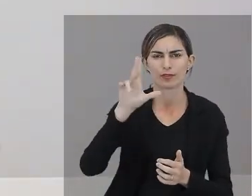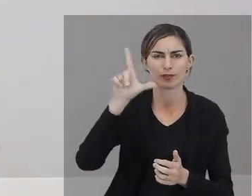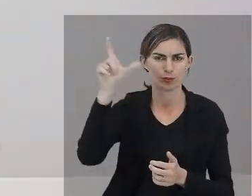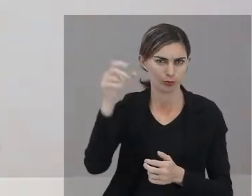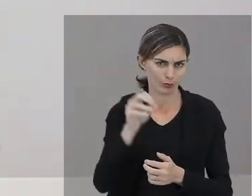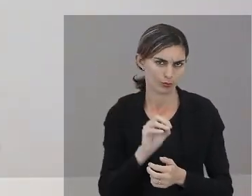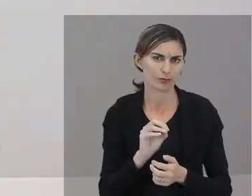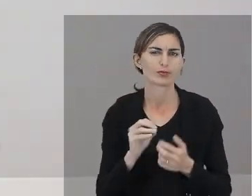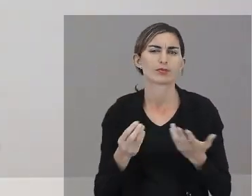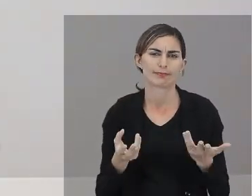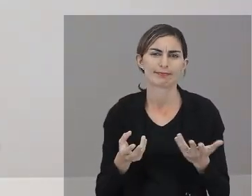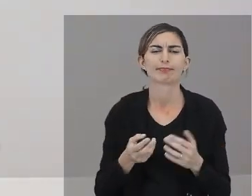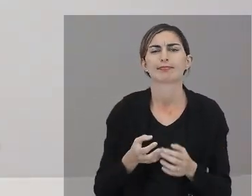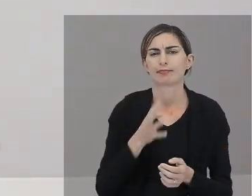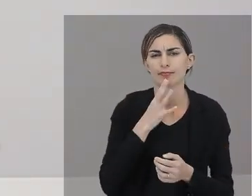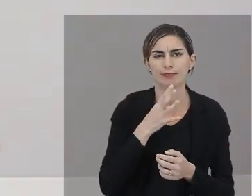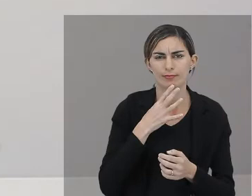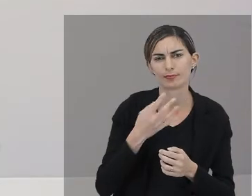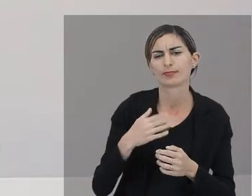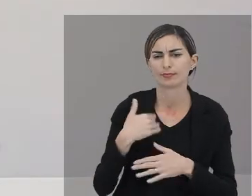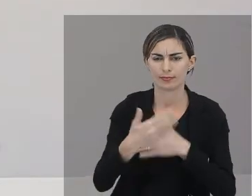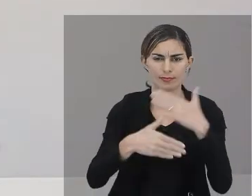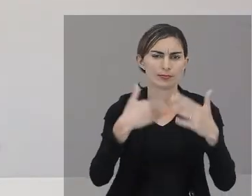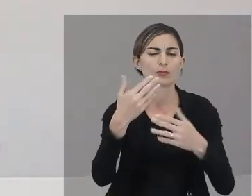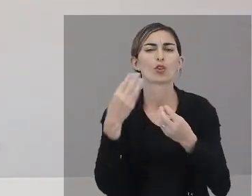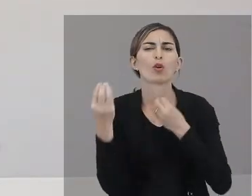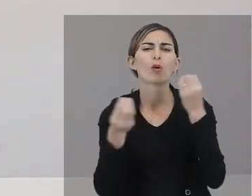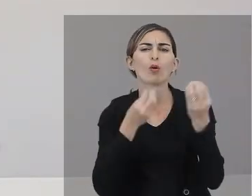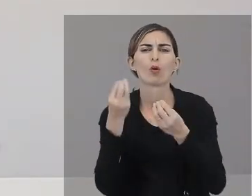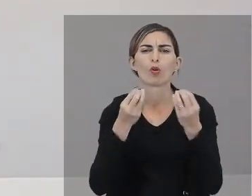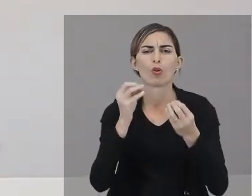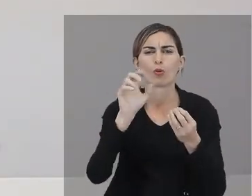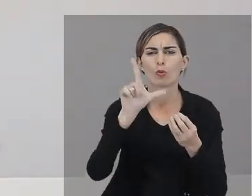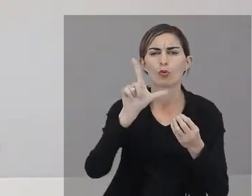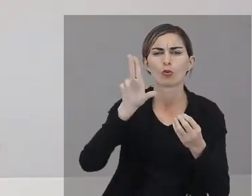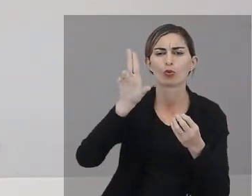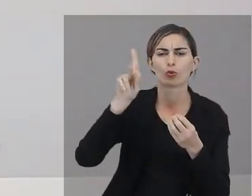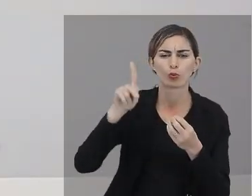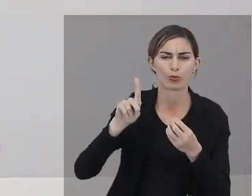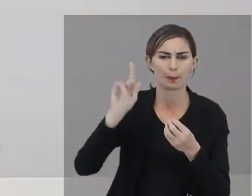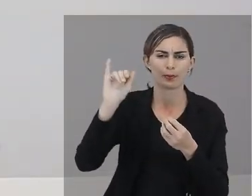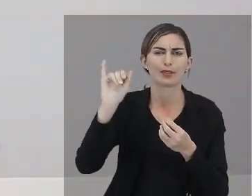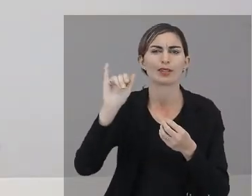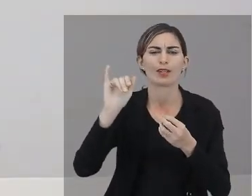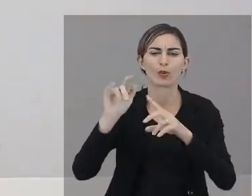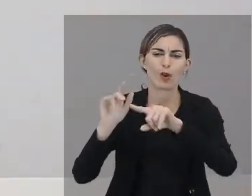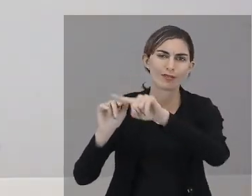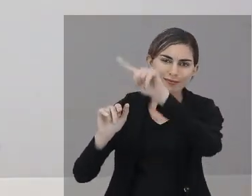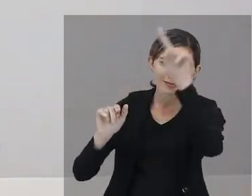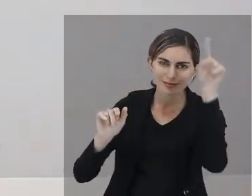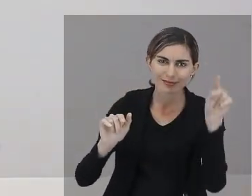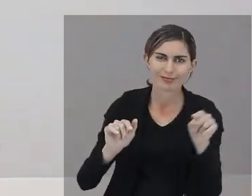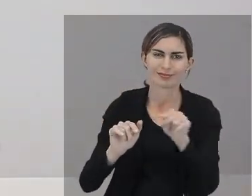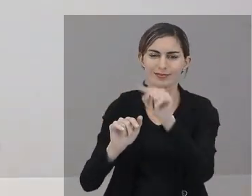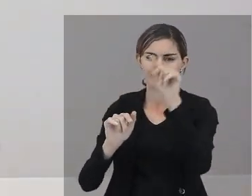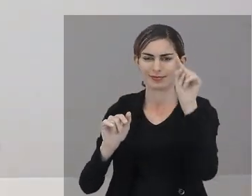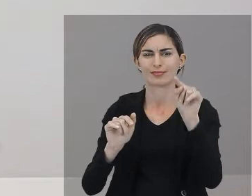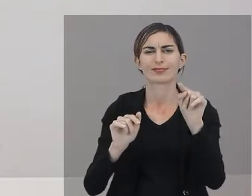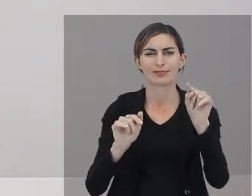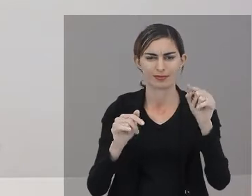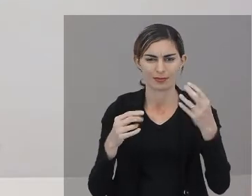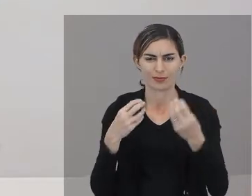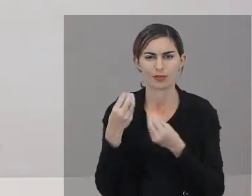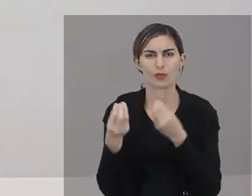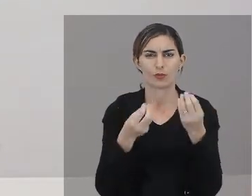é conhecido no meio dos desenvolvedores como loop. Então vamos fazer esse looping, como